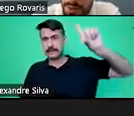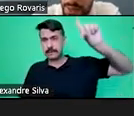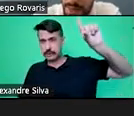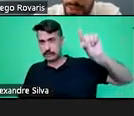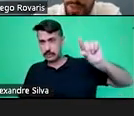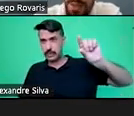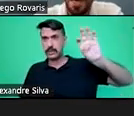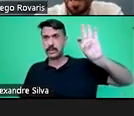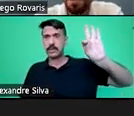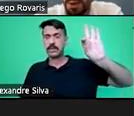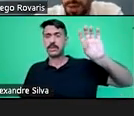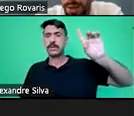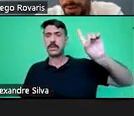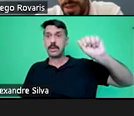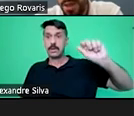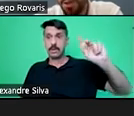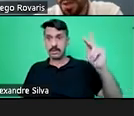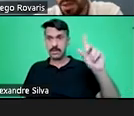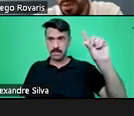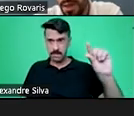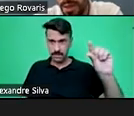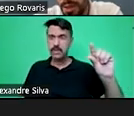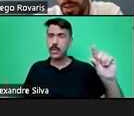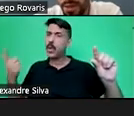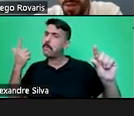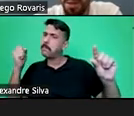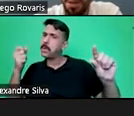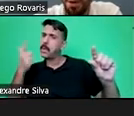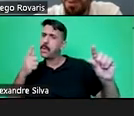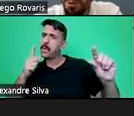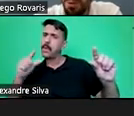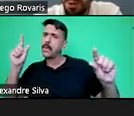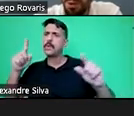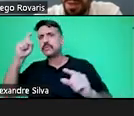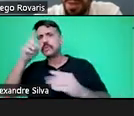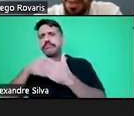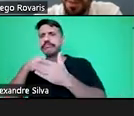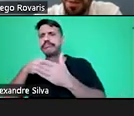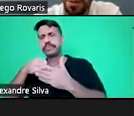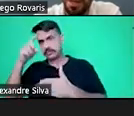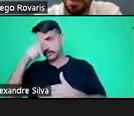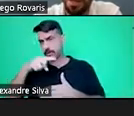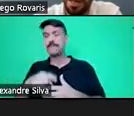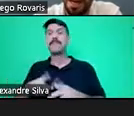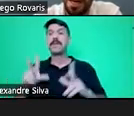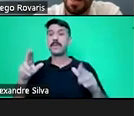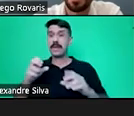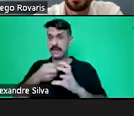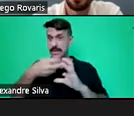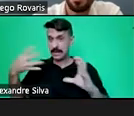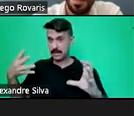uma singularidade, embora todas as variantes comuns do genoma que estão associadas com